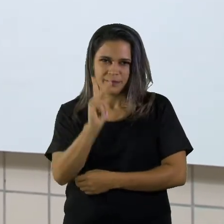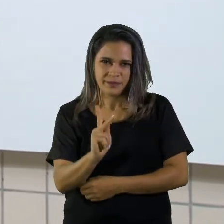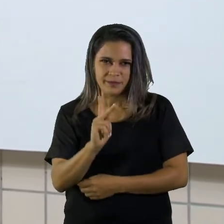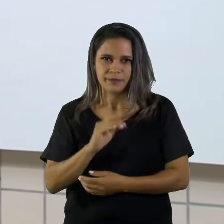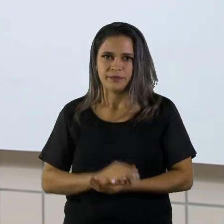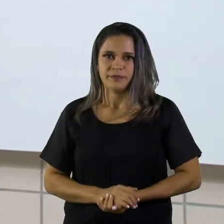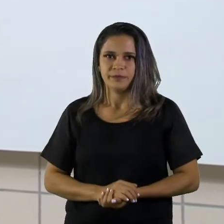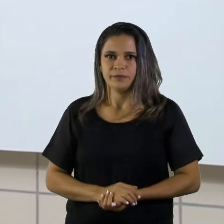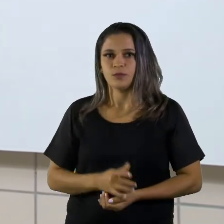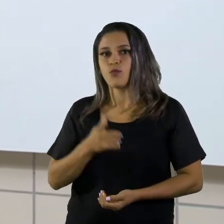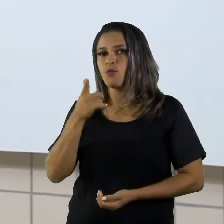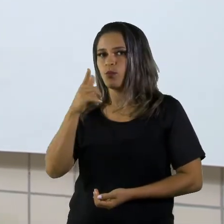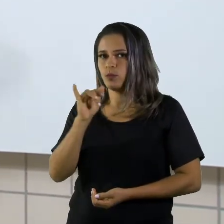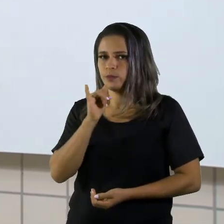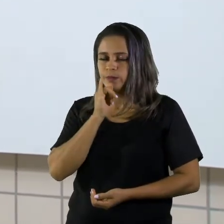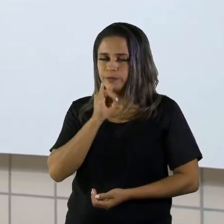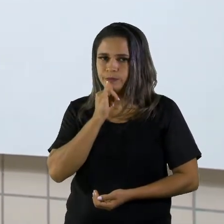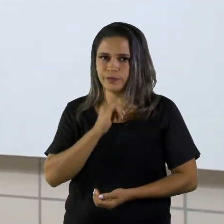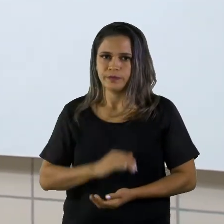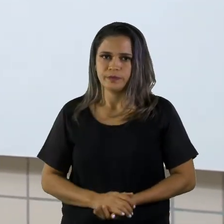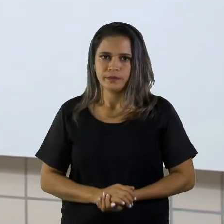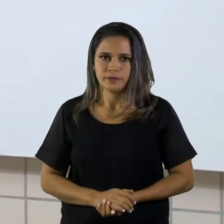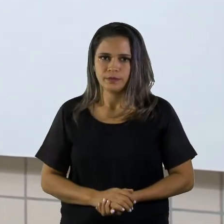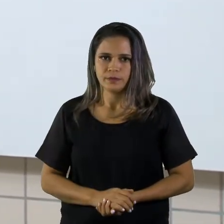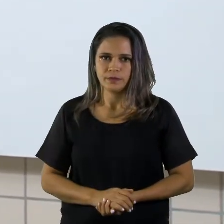Vamos para mais um exemplo aqui.